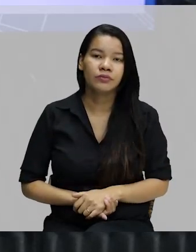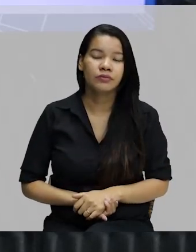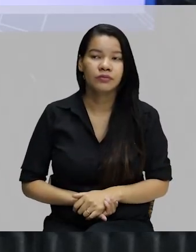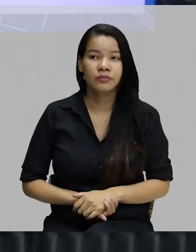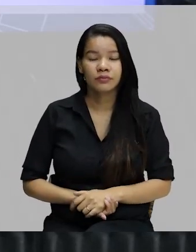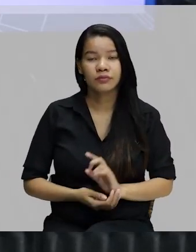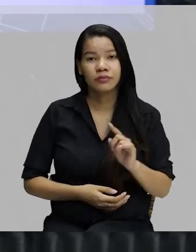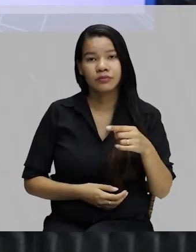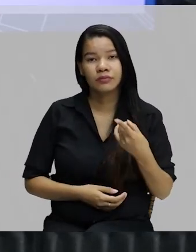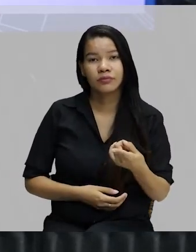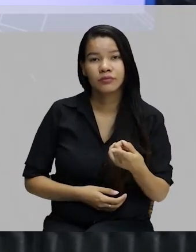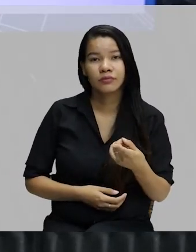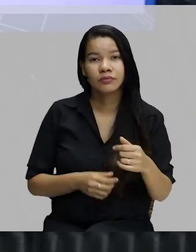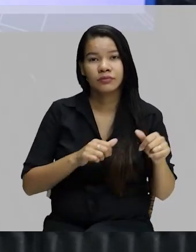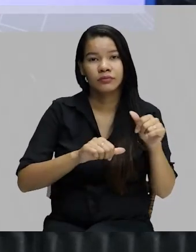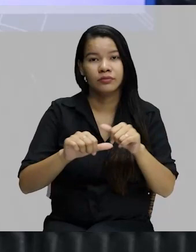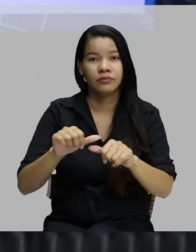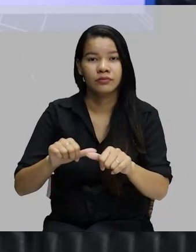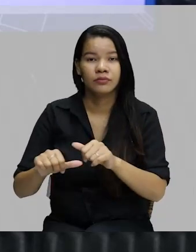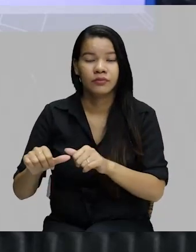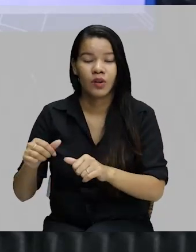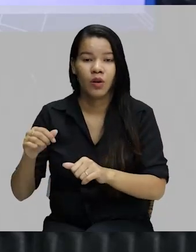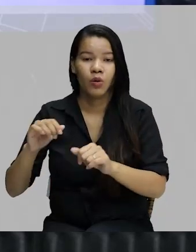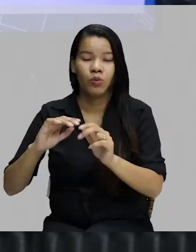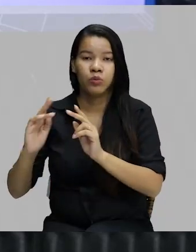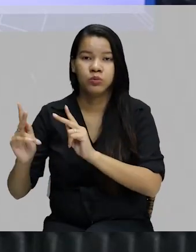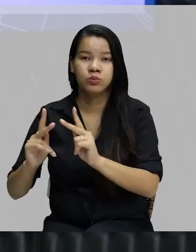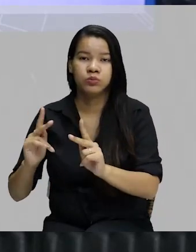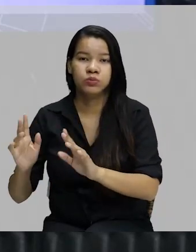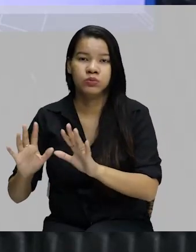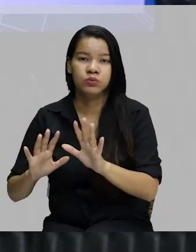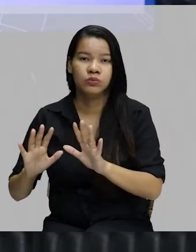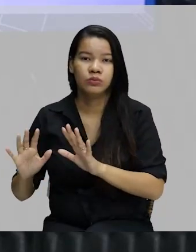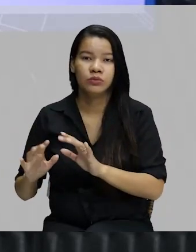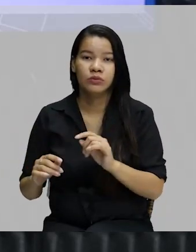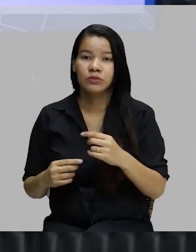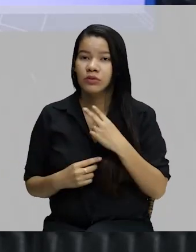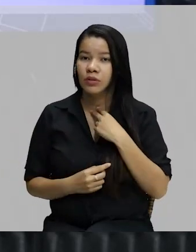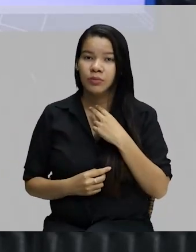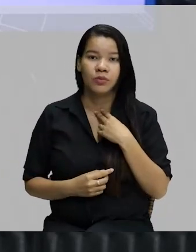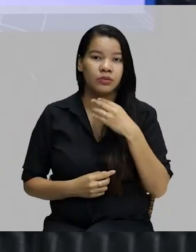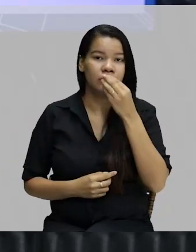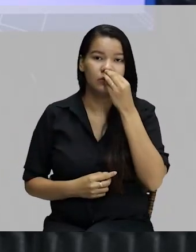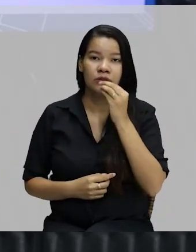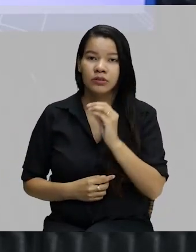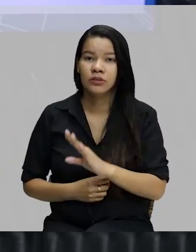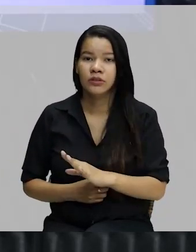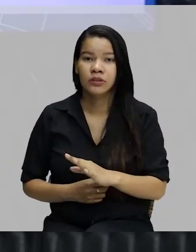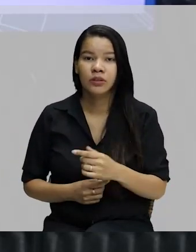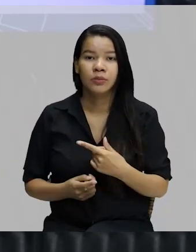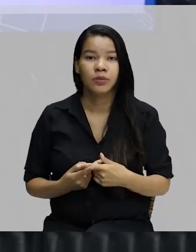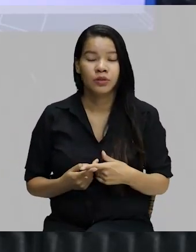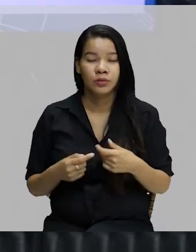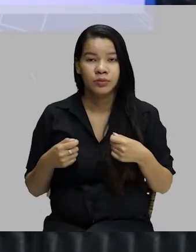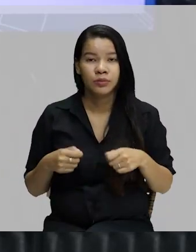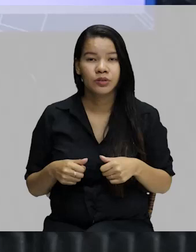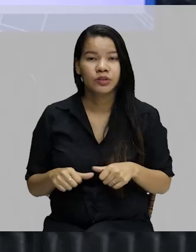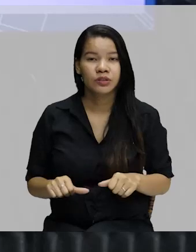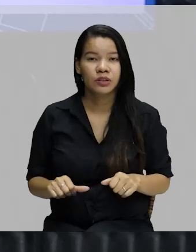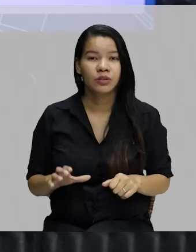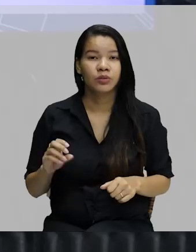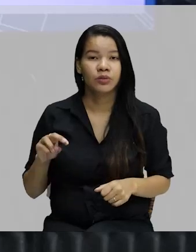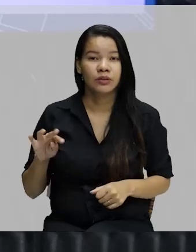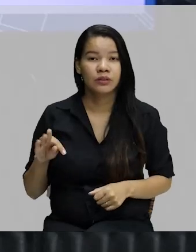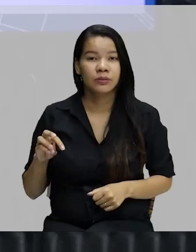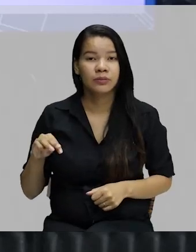se transformar em vapor. Então, essa água ela não pode ser descartada, porque ela pode estar